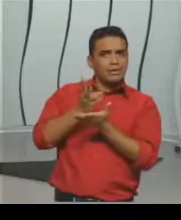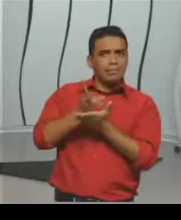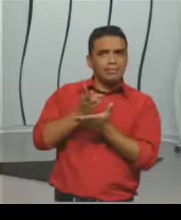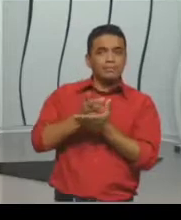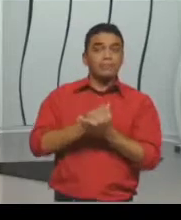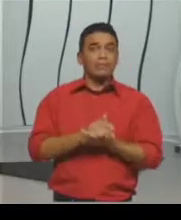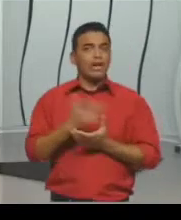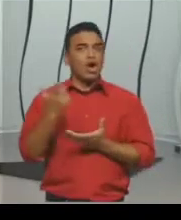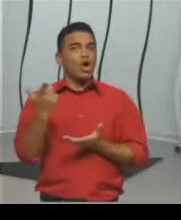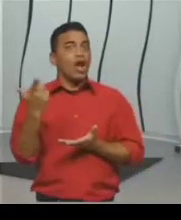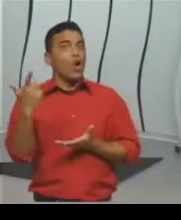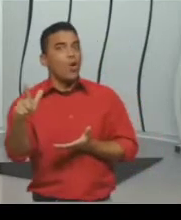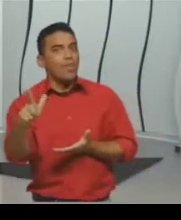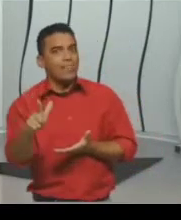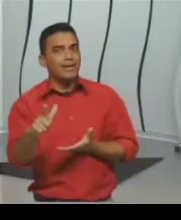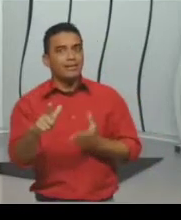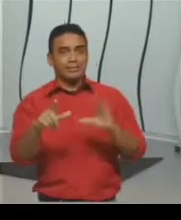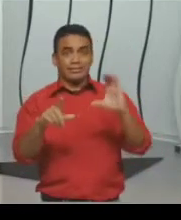fica?